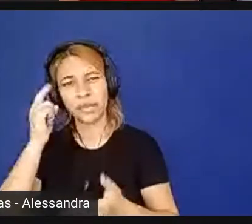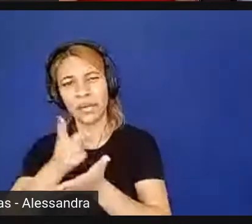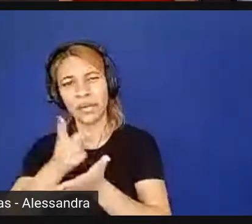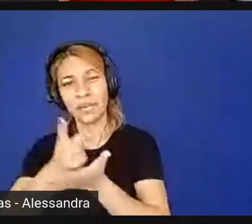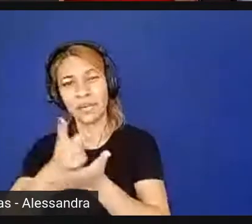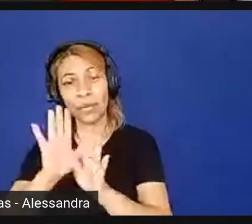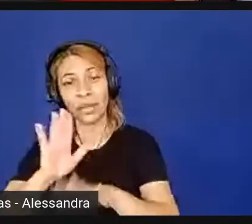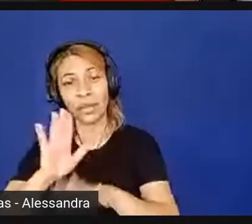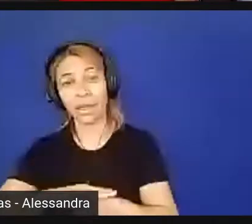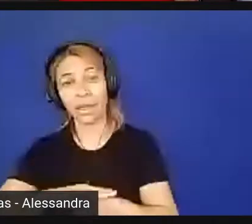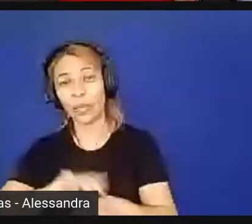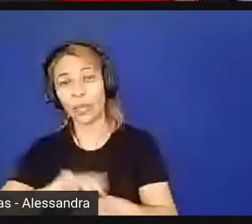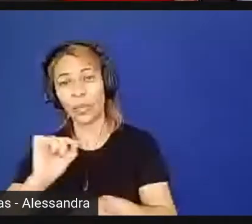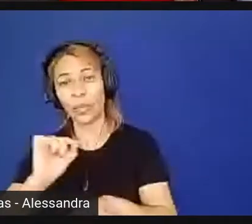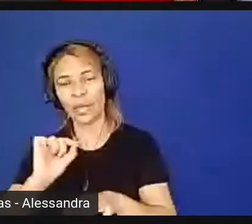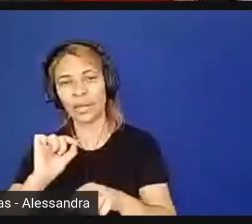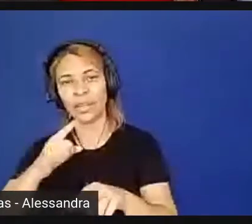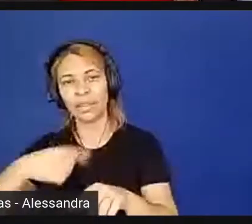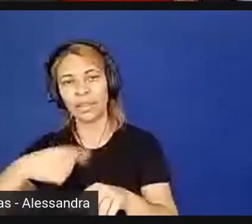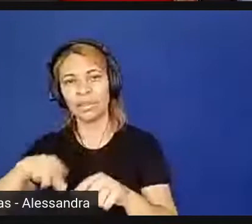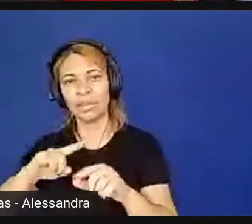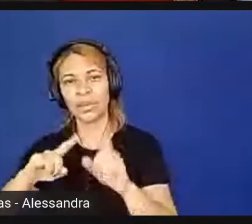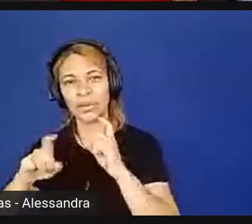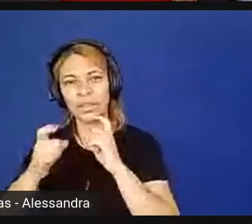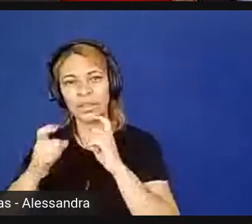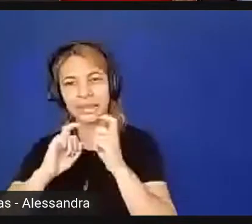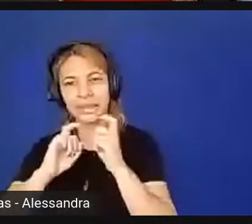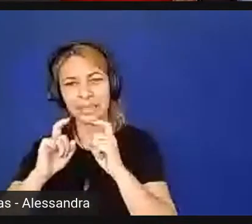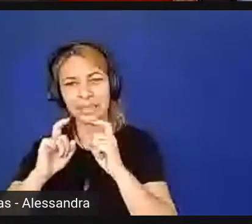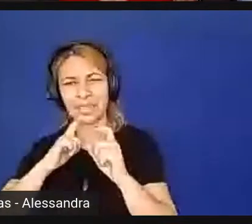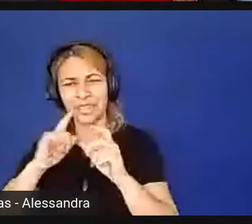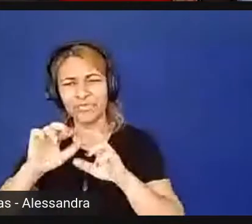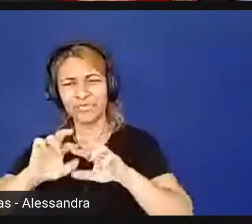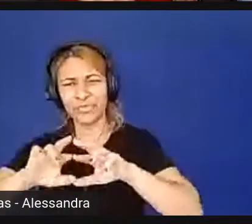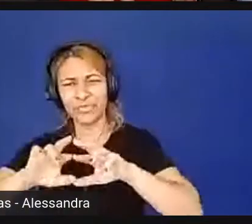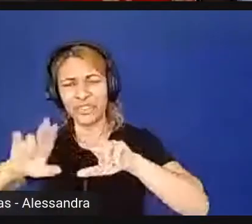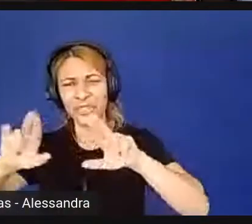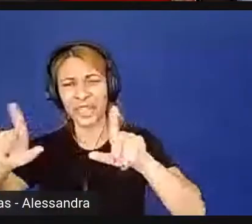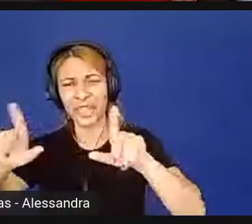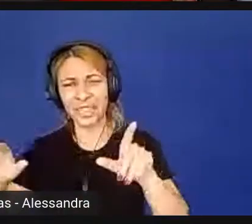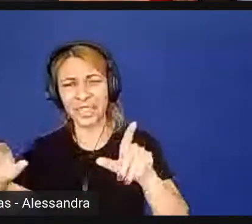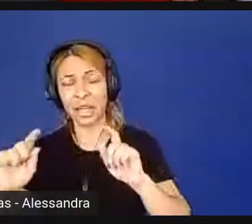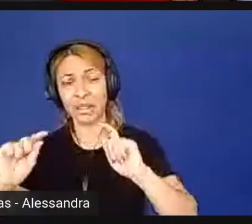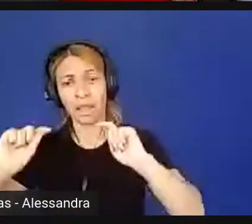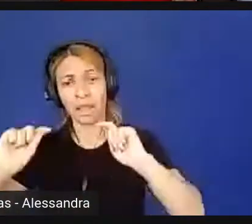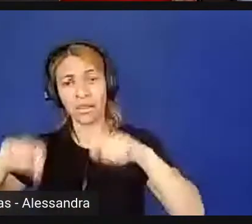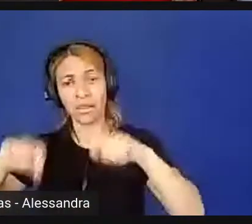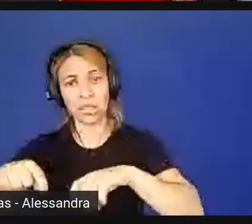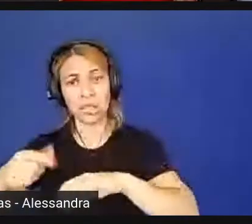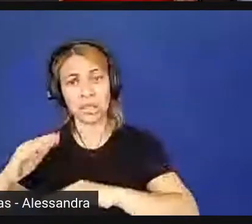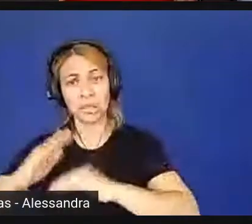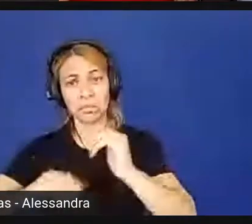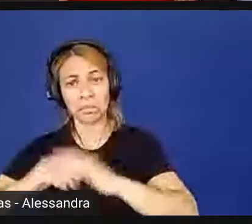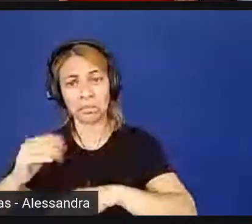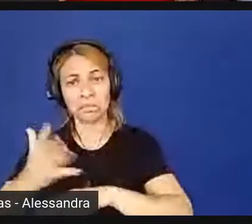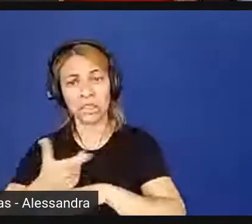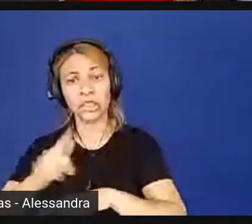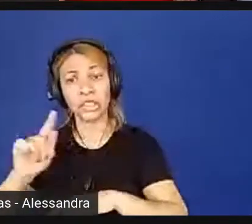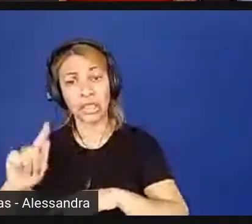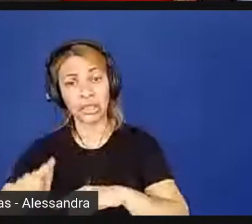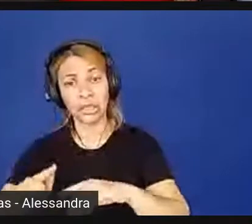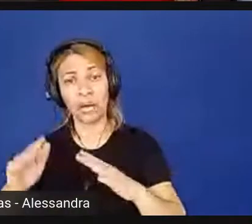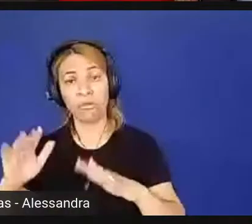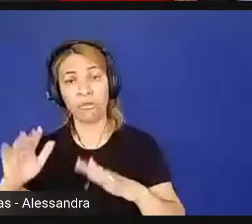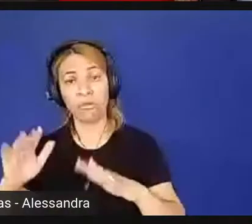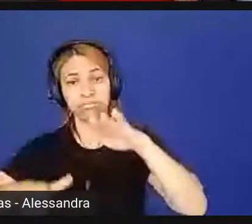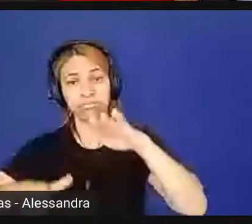administração, no Brasil, ela tem diversas órbitas e diversos graus de eficiência, grau de gestão, e aí a minha preocupação é